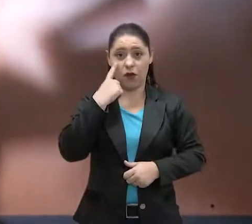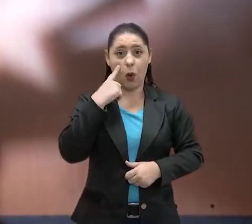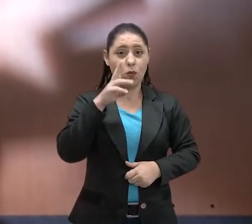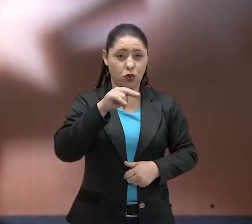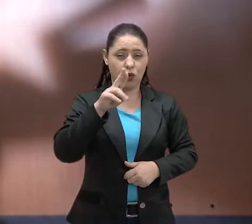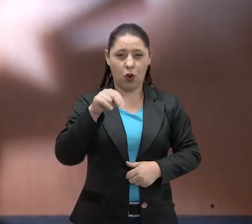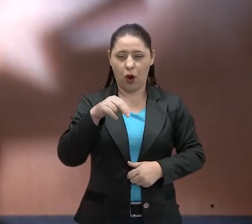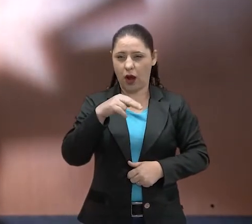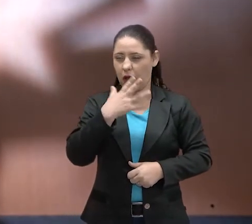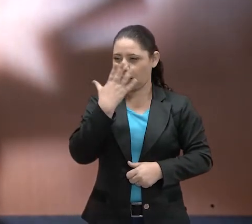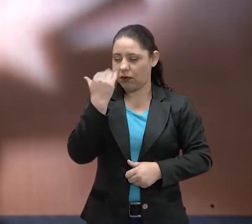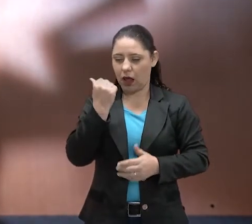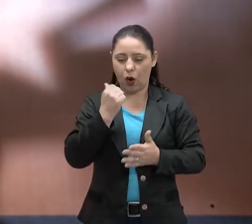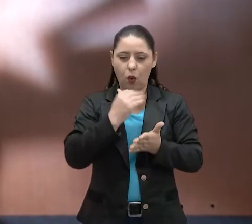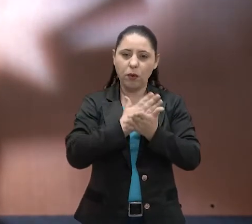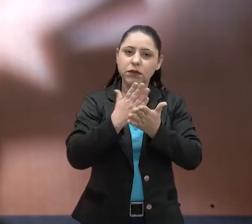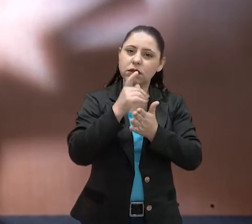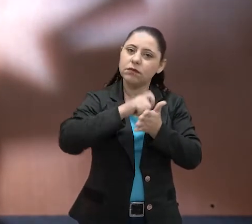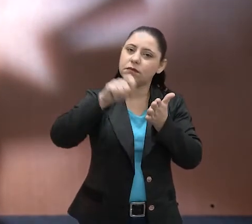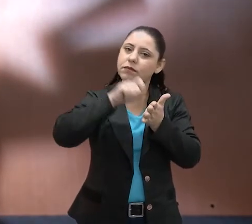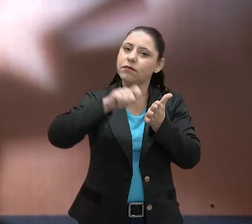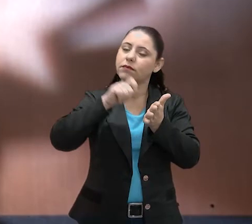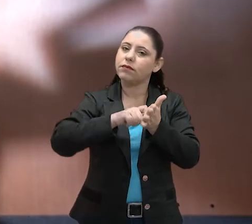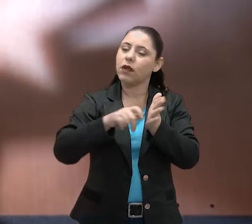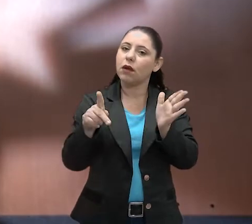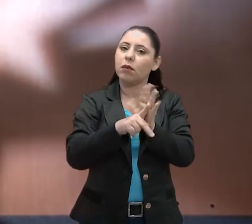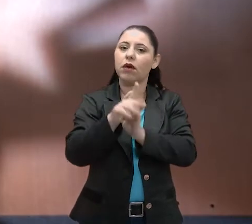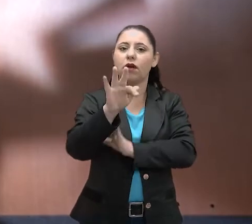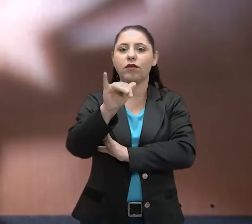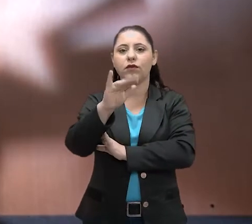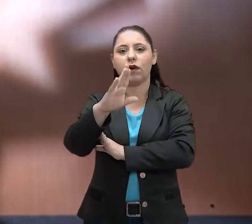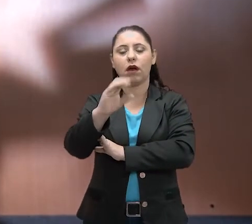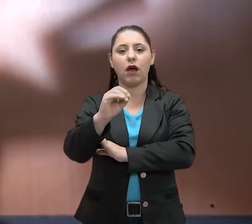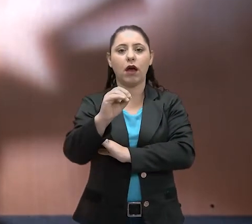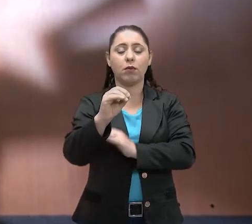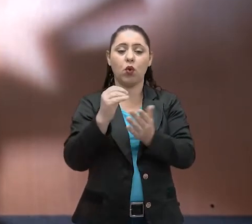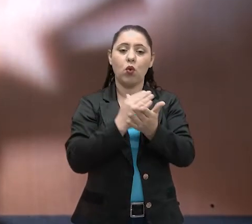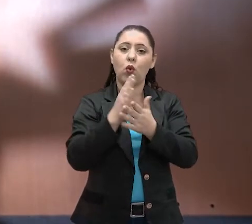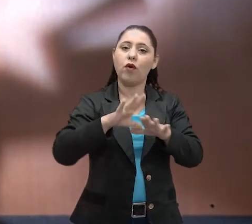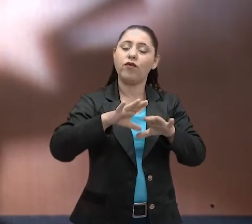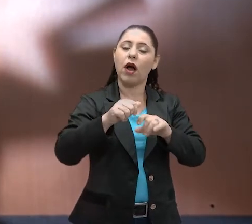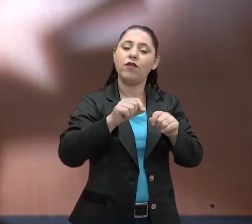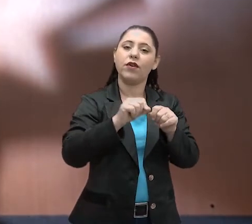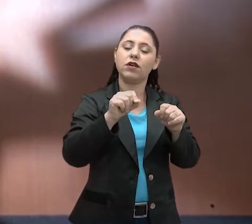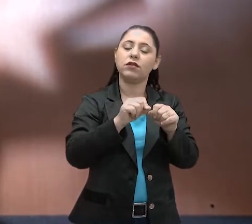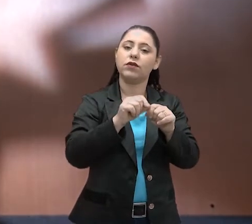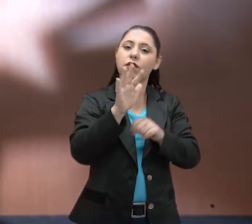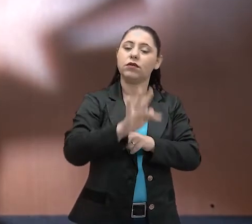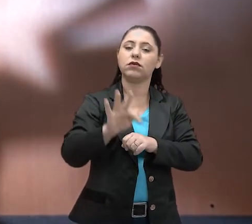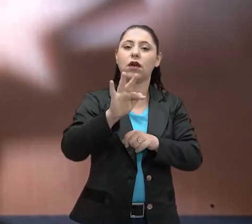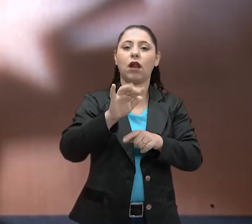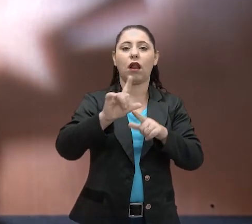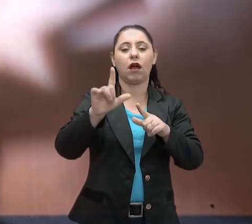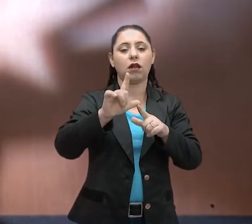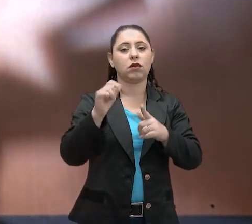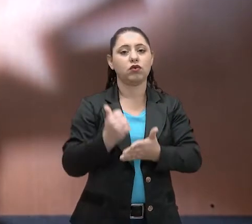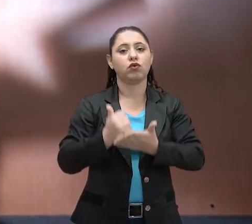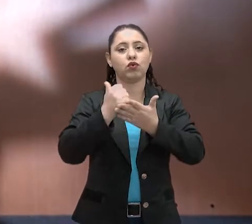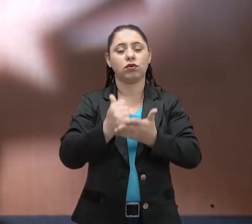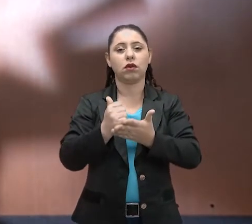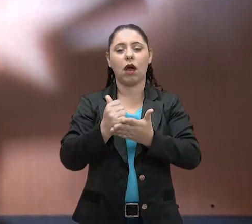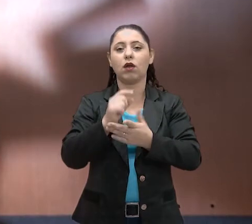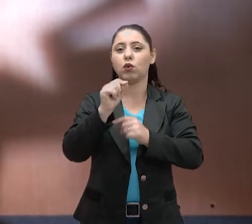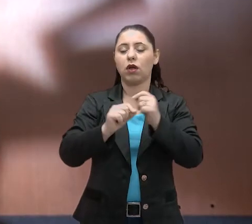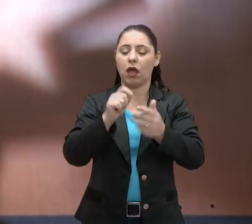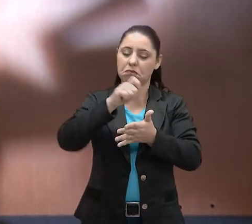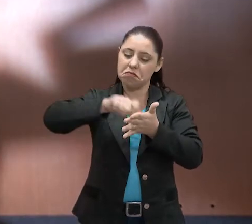Tá vendo como nunca é tarde para começar a escrever? E no caso do Fábio, estar cursando letras tem colaborado cada vez mais